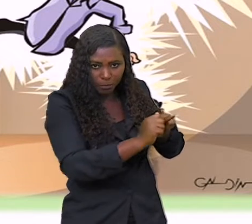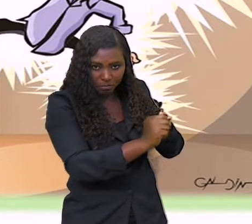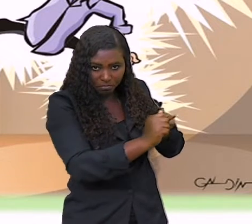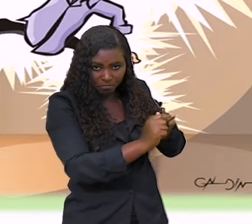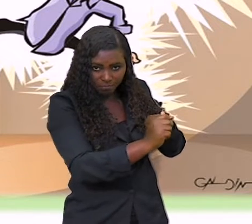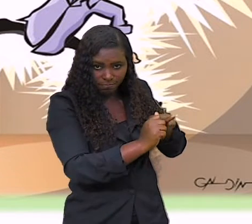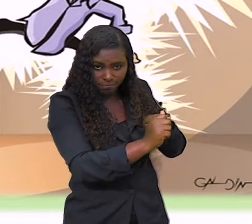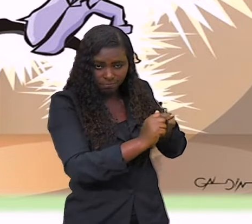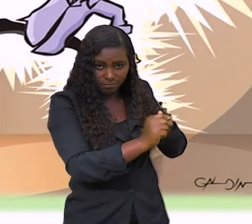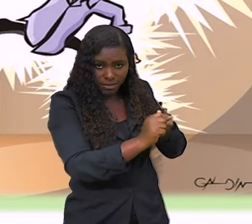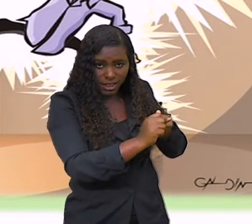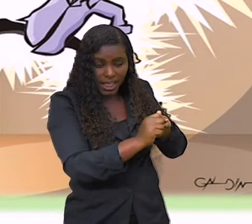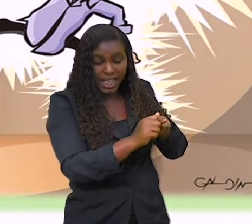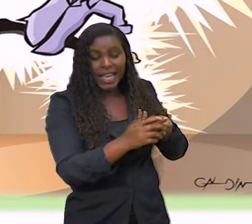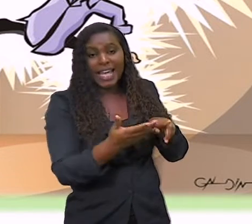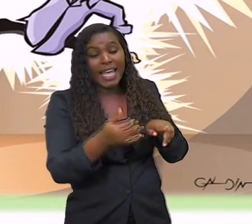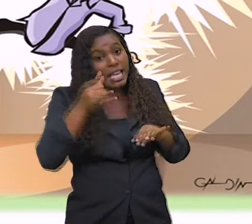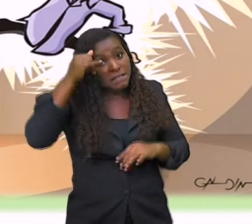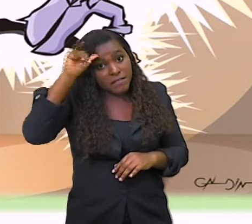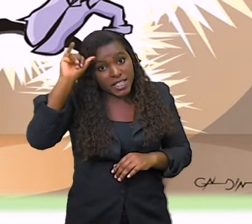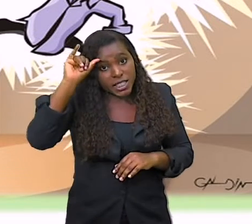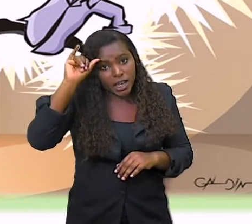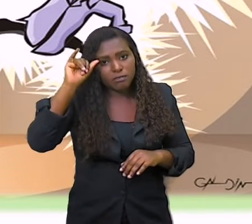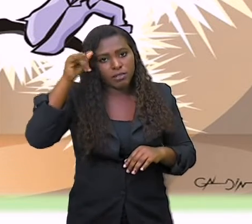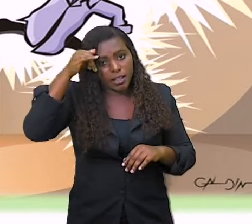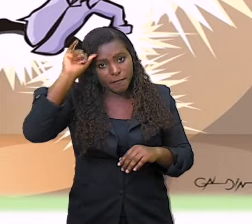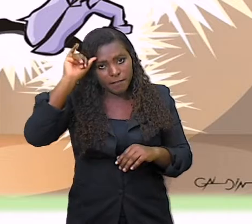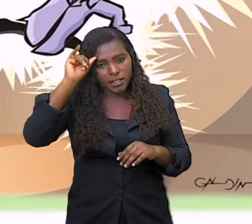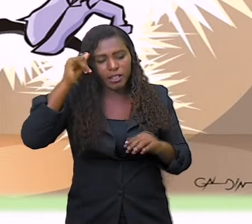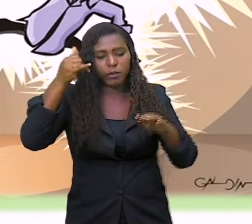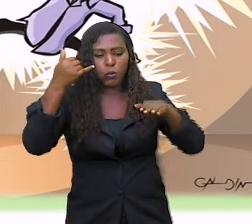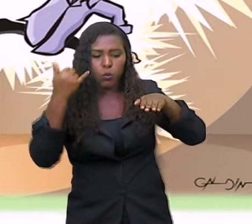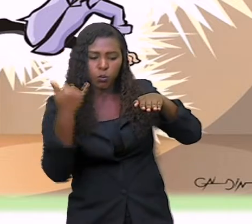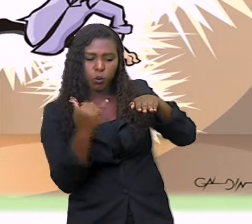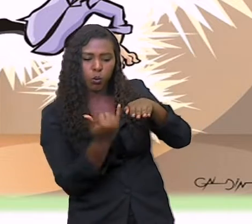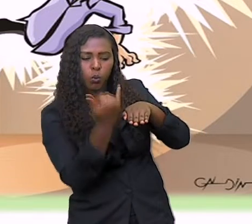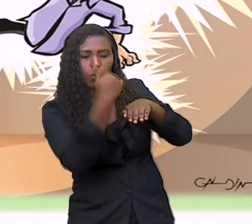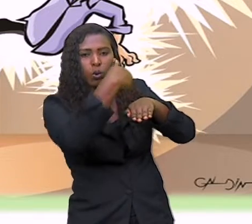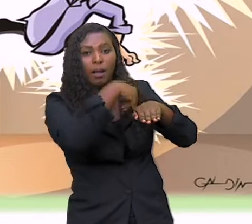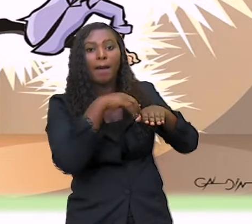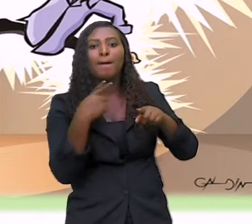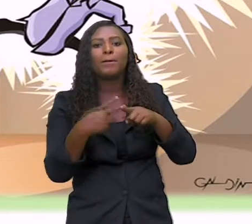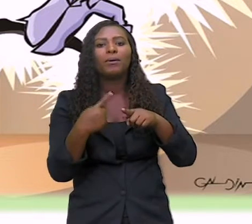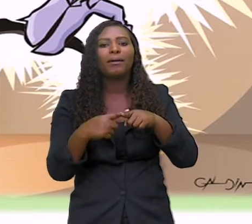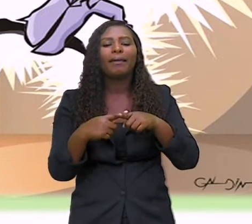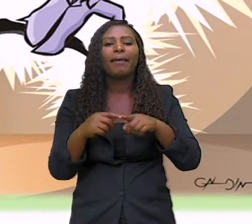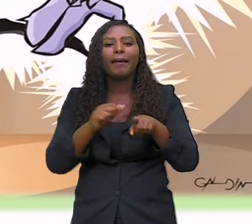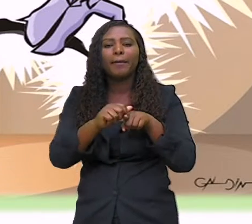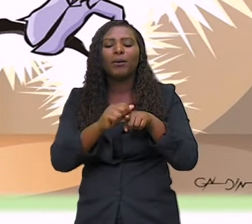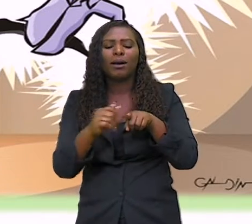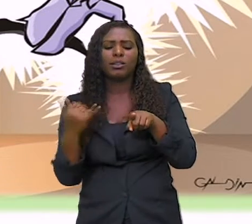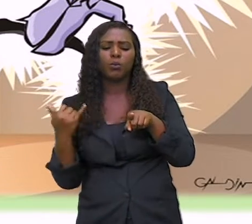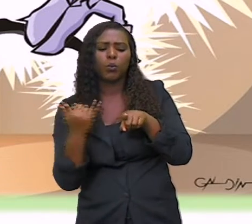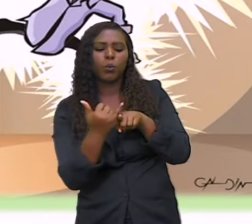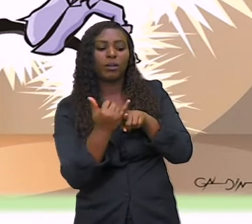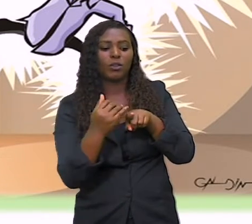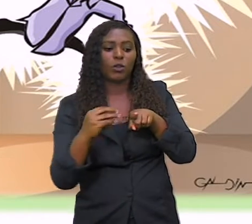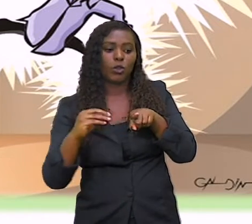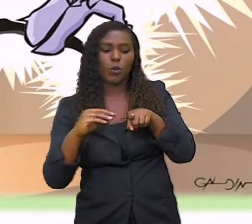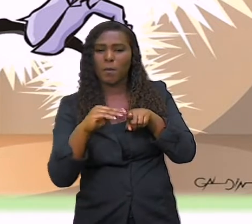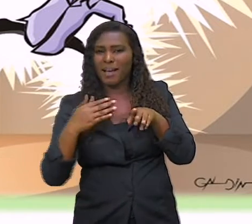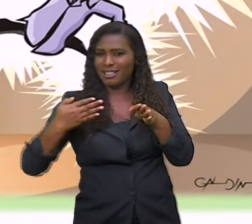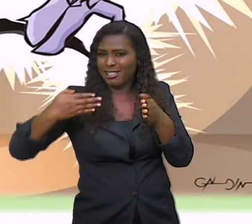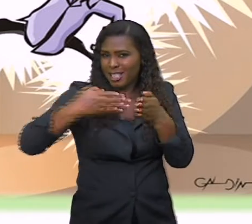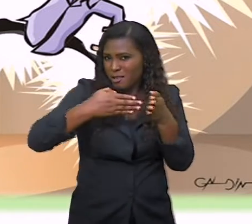não conduz corrente elétrica, então ela mantém a pessoa eletricamente isolada do